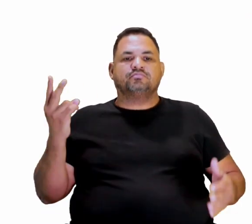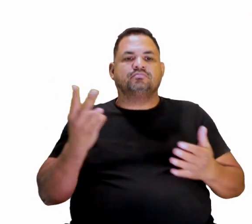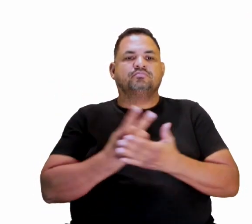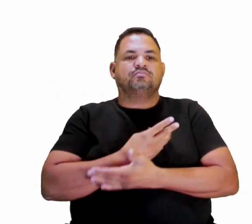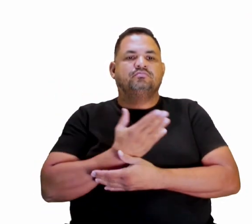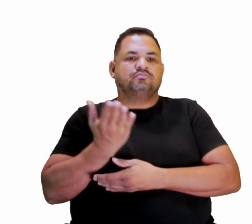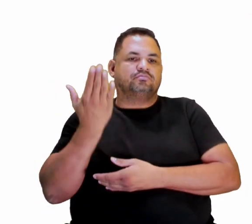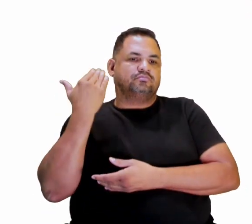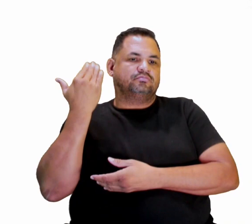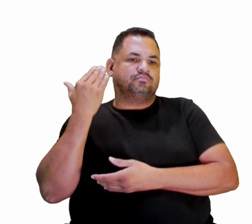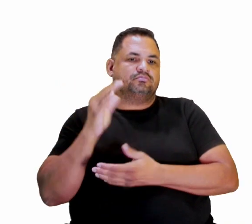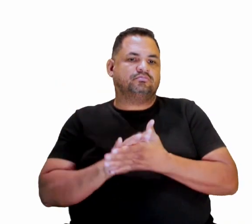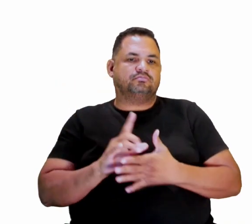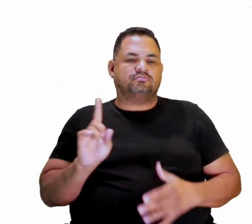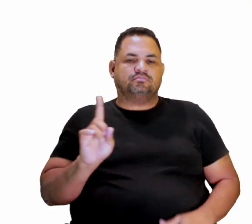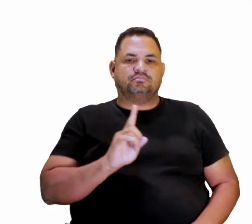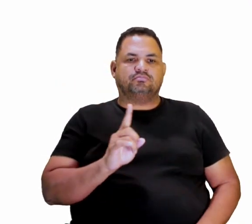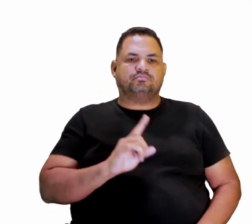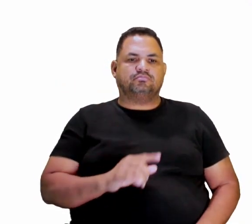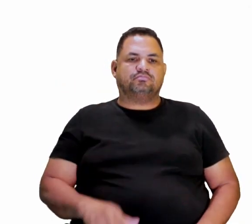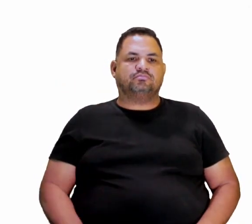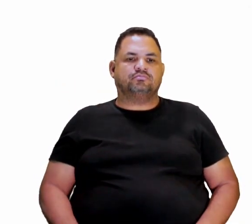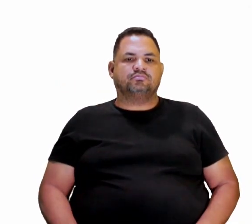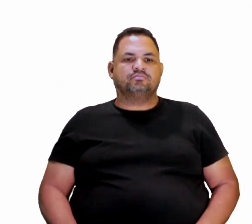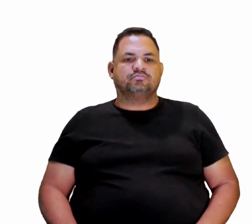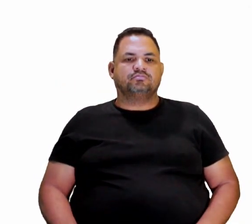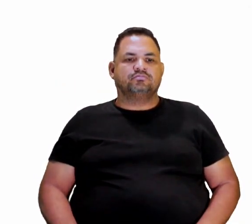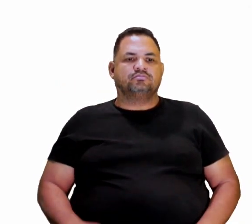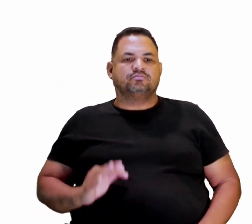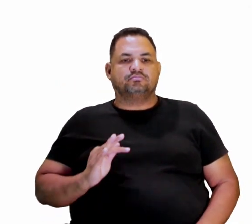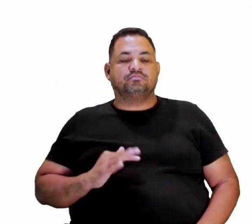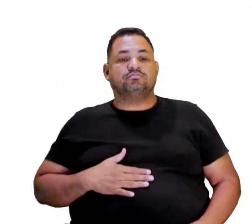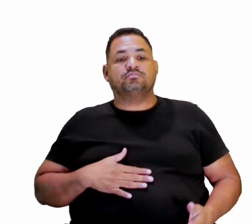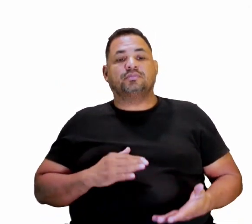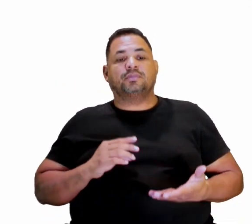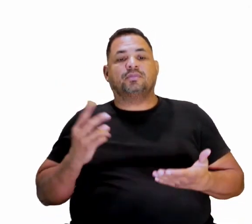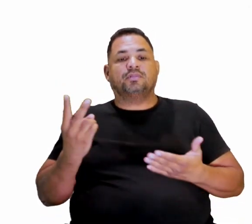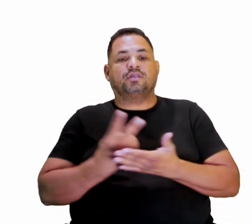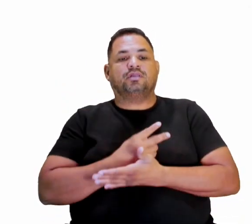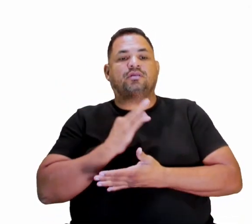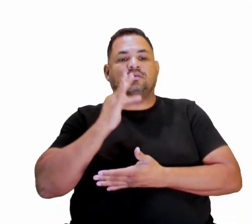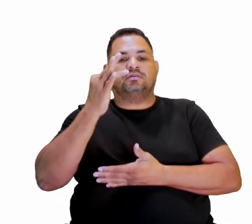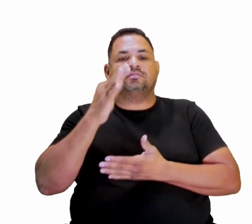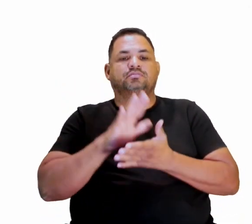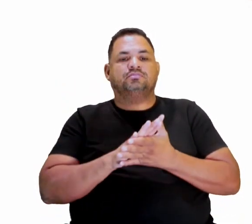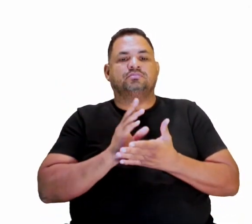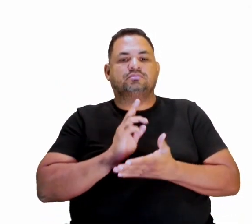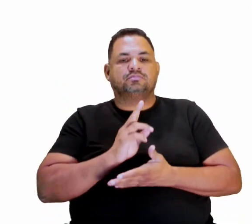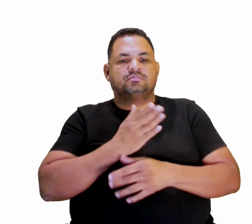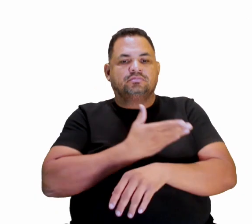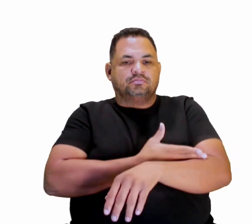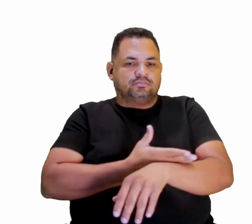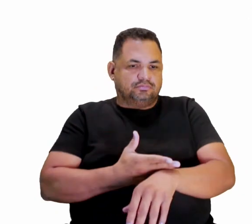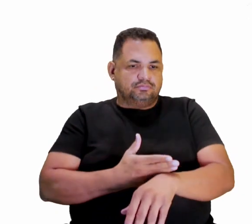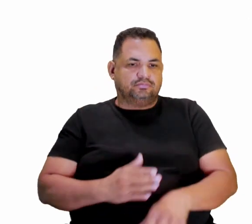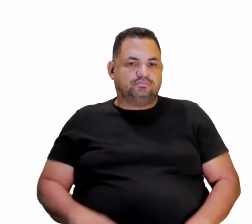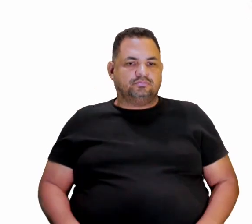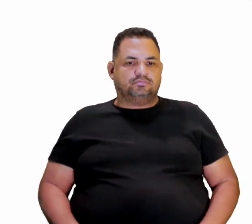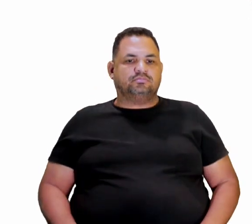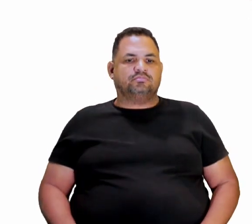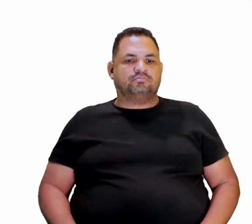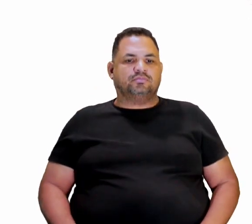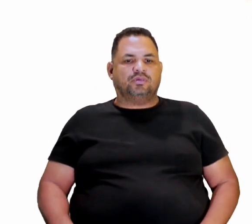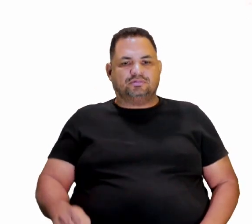no passado? Não. Ocorrerá no futuro? Também não. Expressa hábito e frequência? Não.